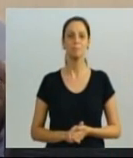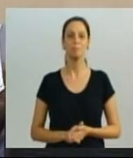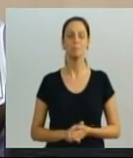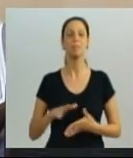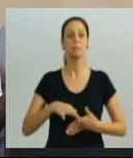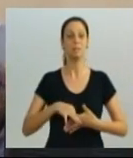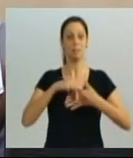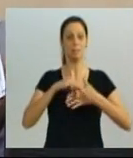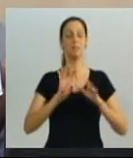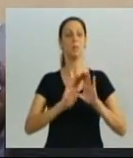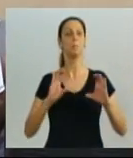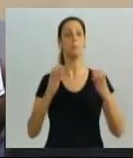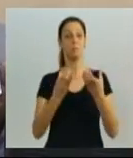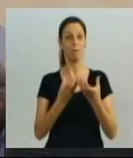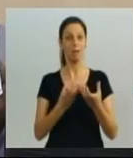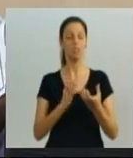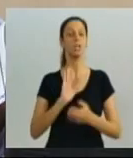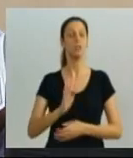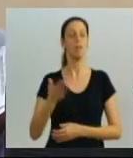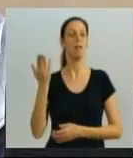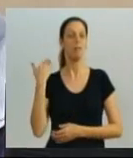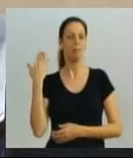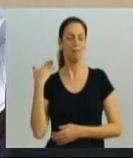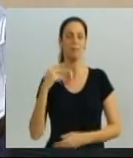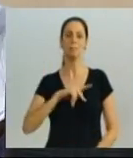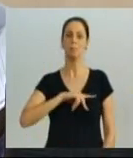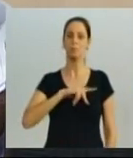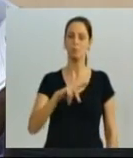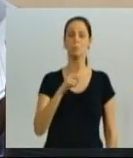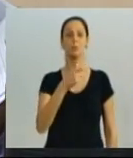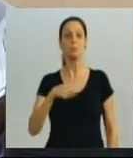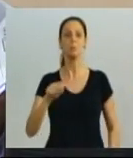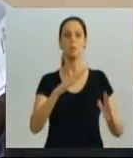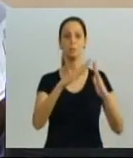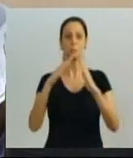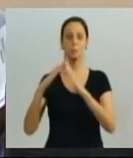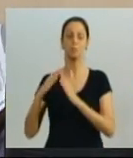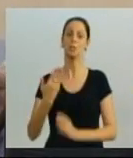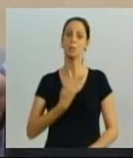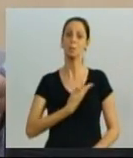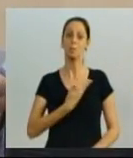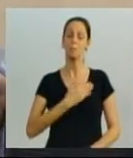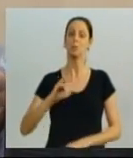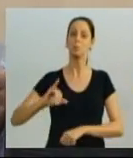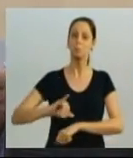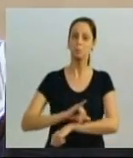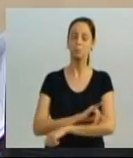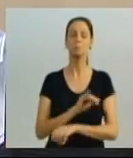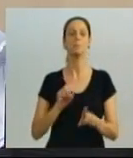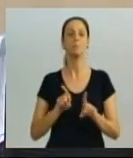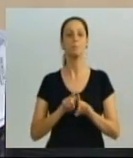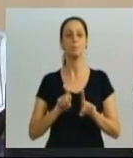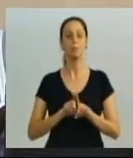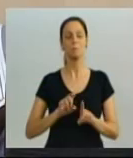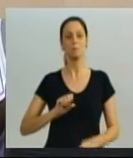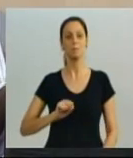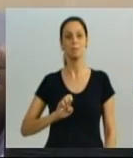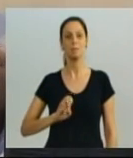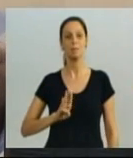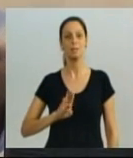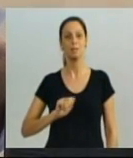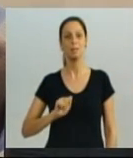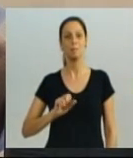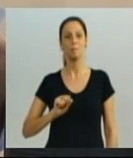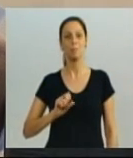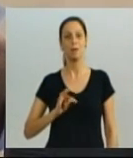liderança comunitária e já foi, já foi presidente da Associação de Moradores e Amigos da Itopavazinha, o seu Sebastião Martins do Carmo, que